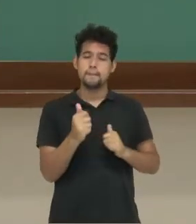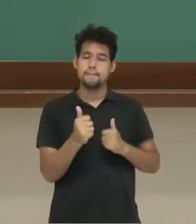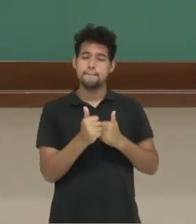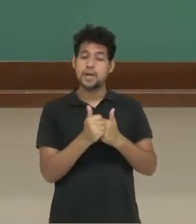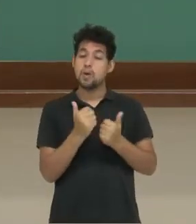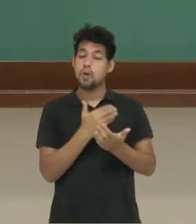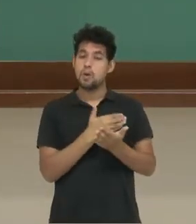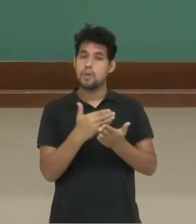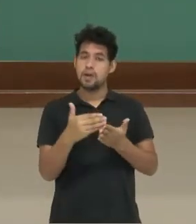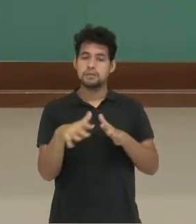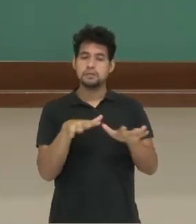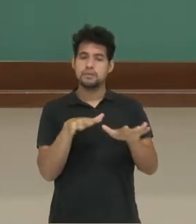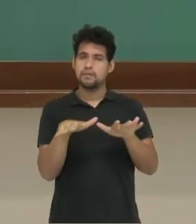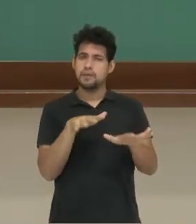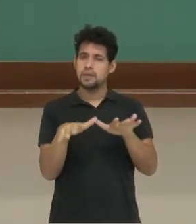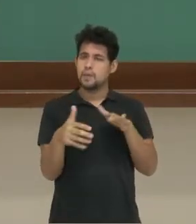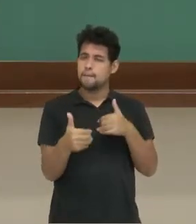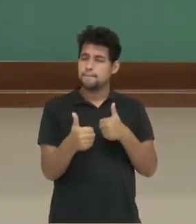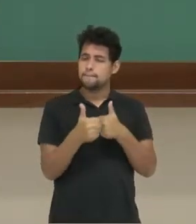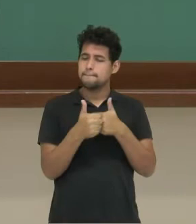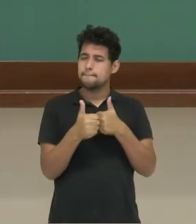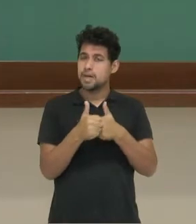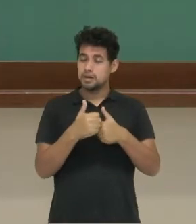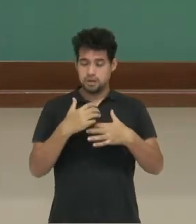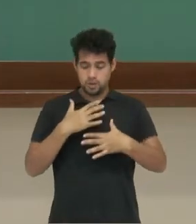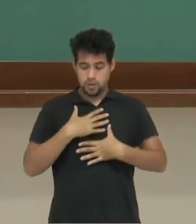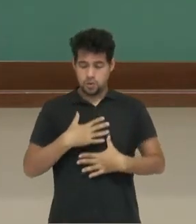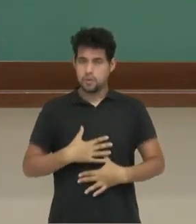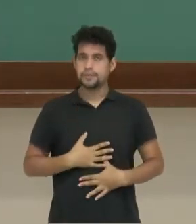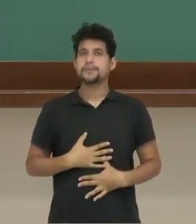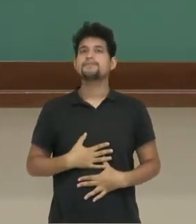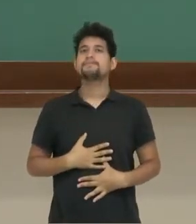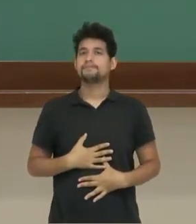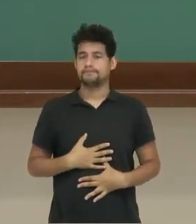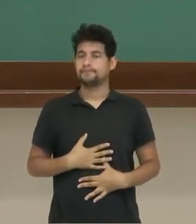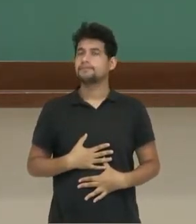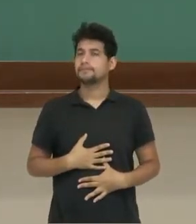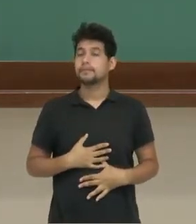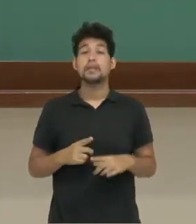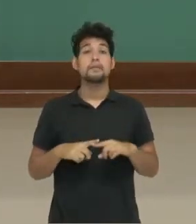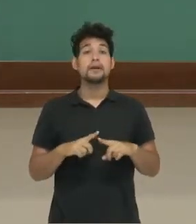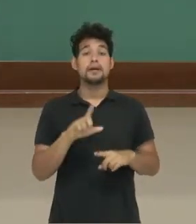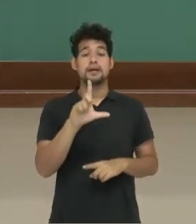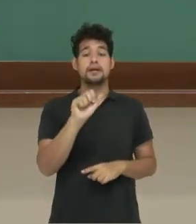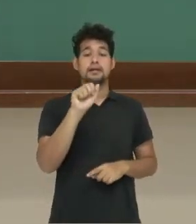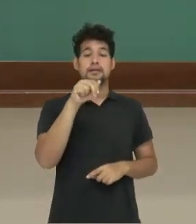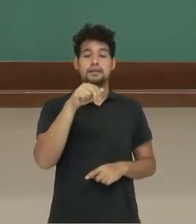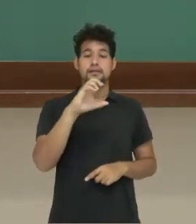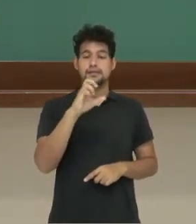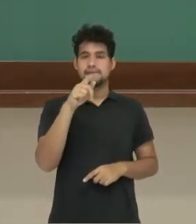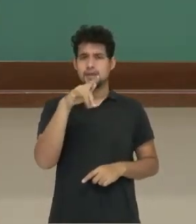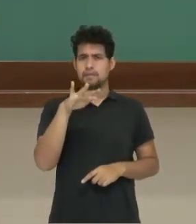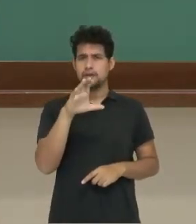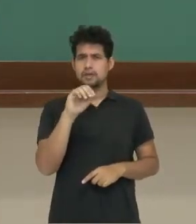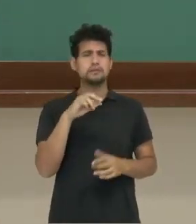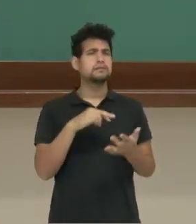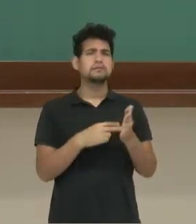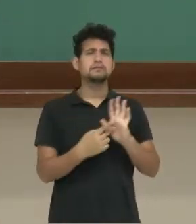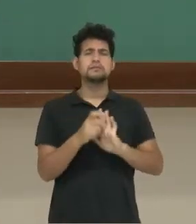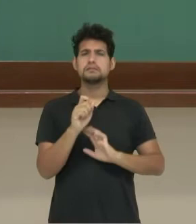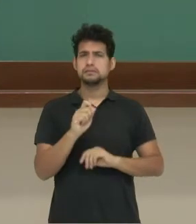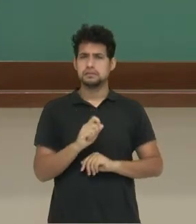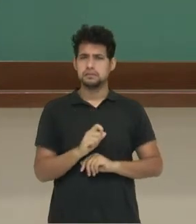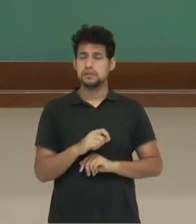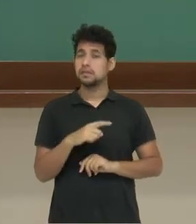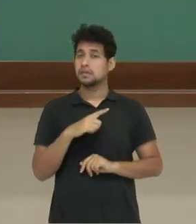ele começa um movimento próximo ao meu corpo. Já nos lançamentos, o material a ser lançado, ele